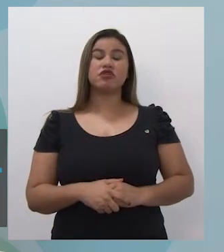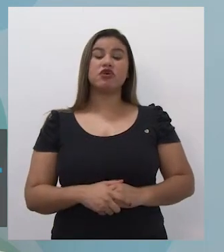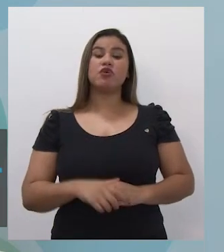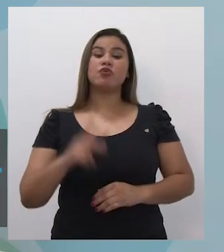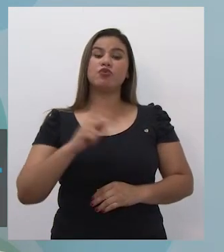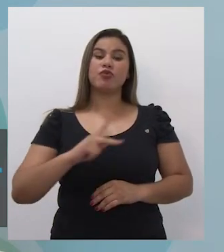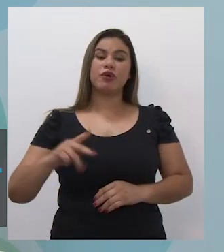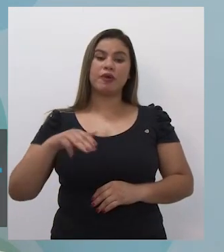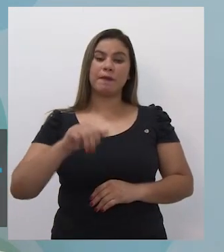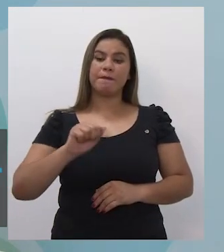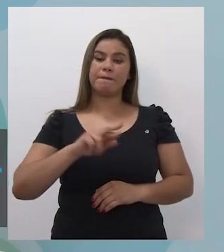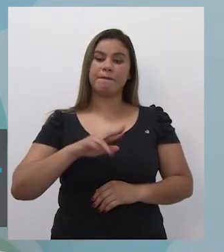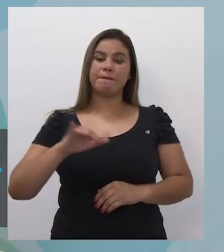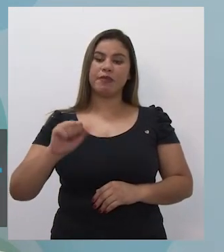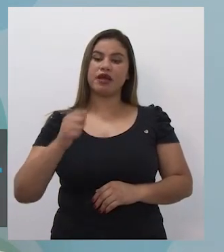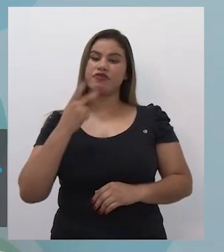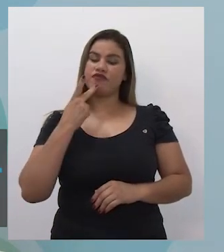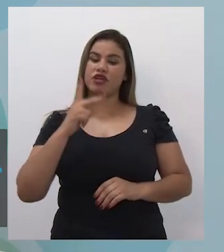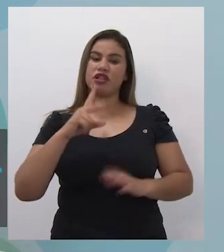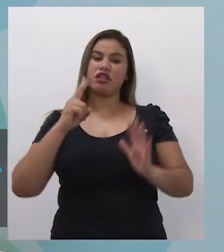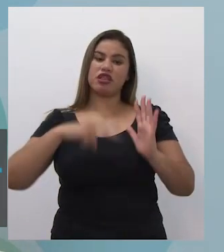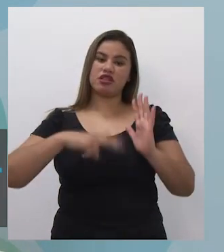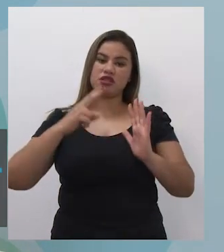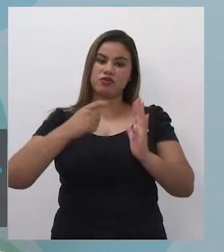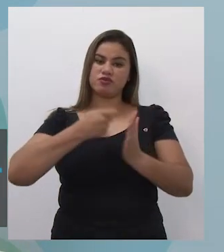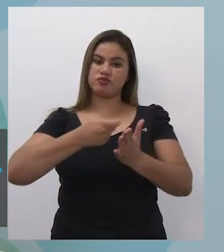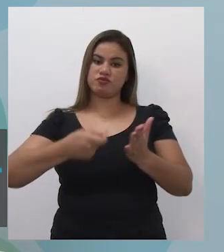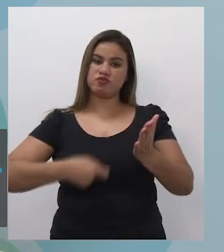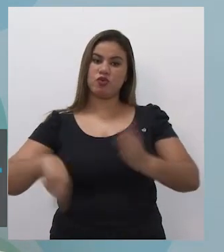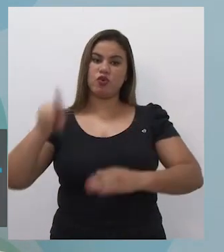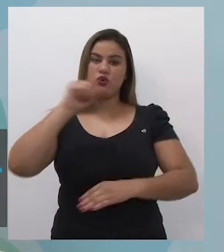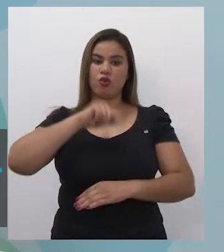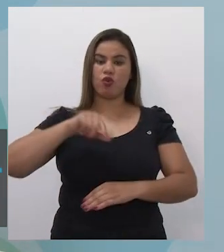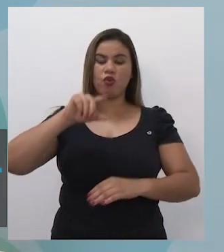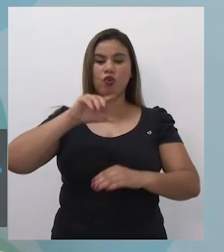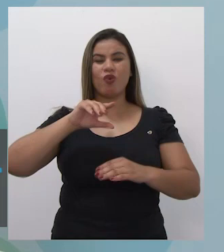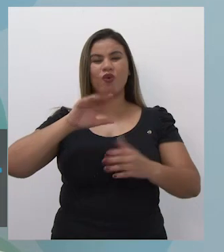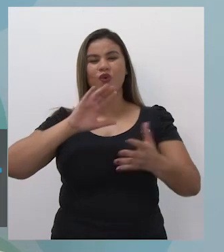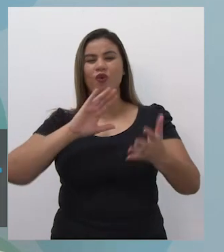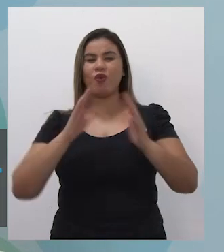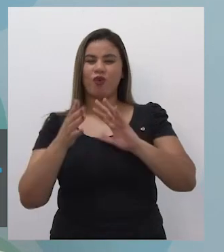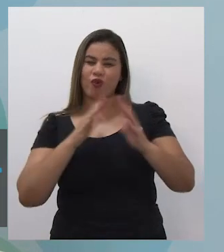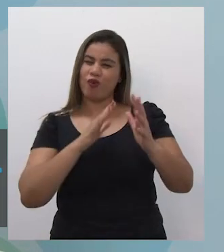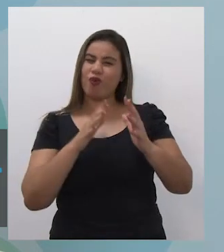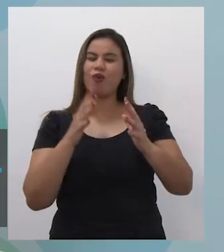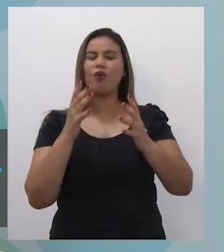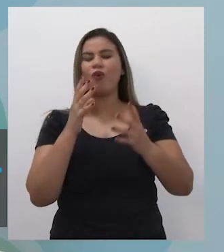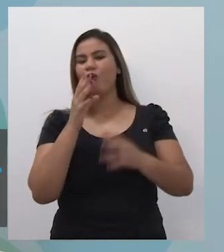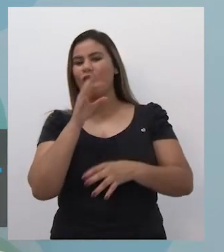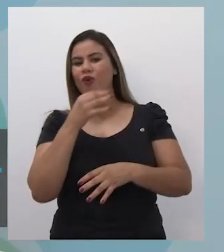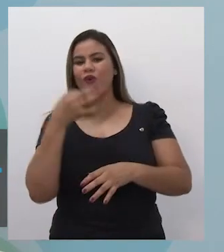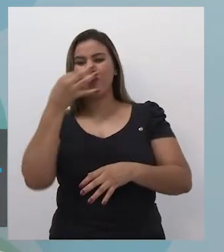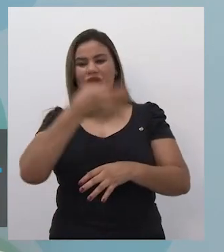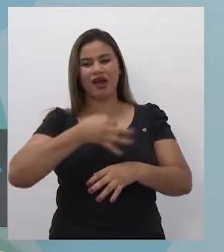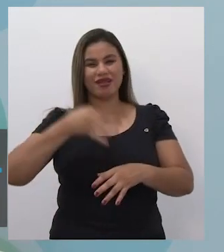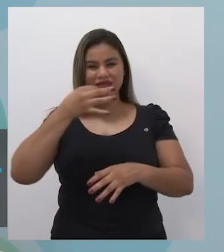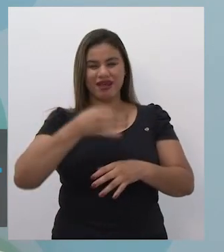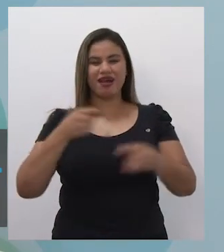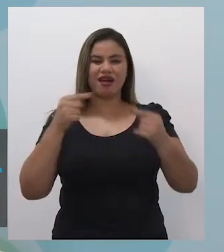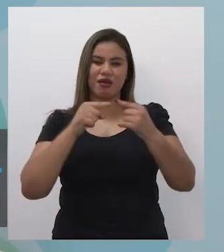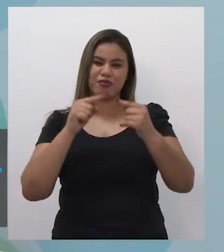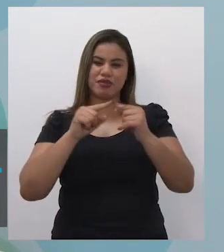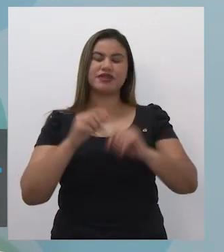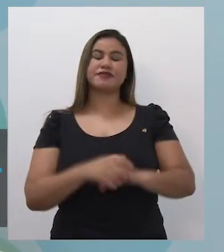Márcia, ela diz, integrando escrita, leitura e oralidade em suas variações, né? Nós sabemos que para o trabalho